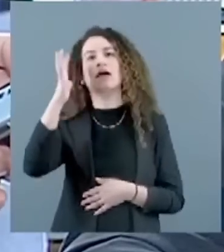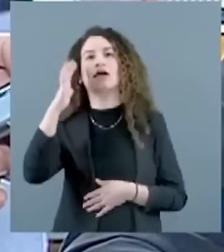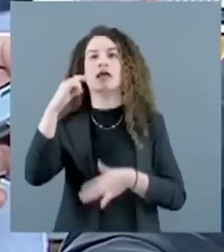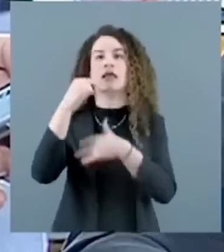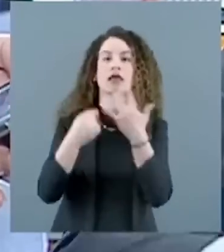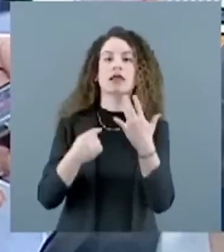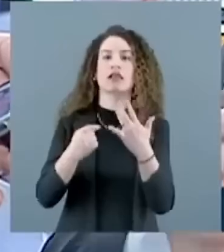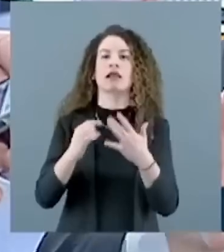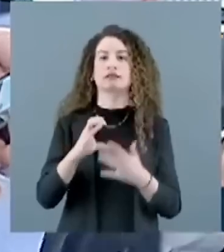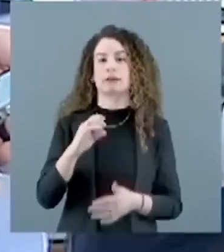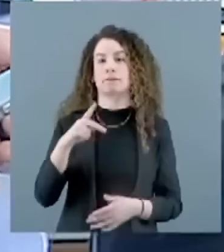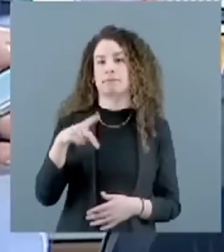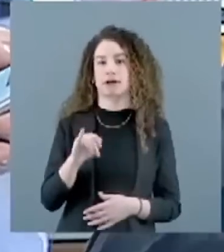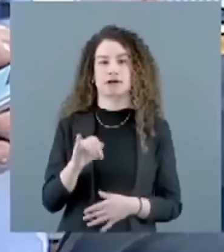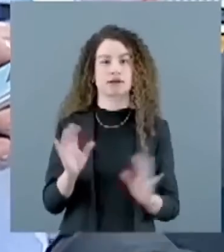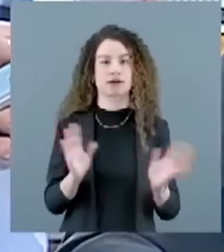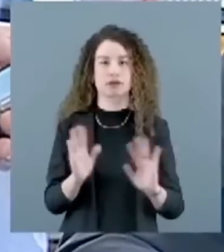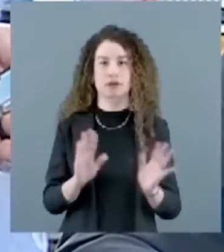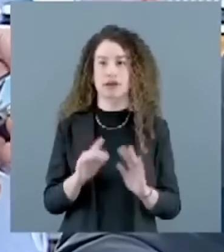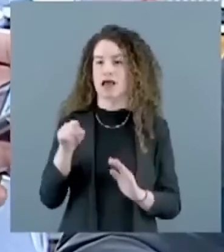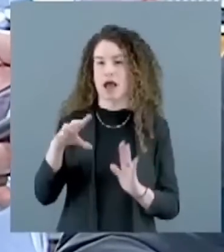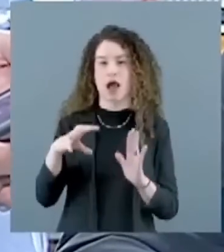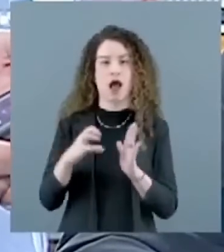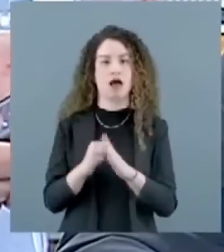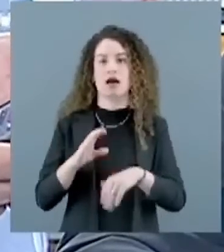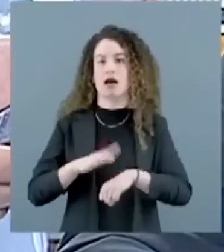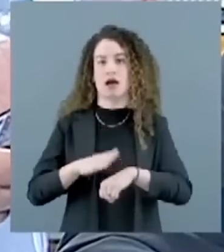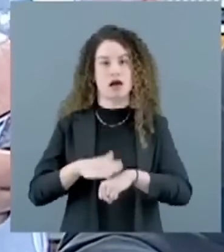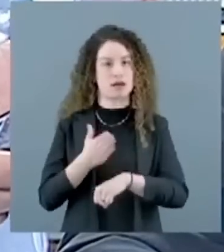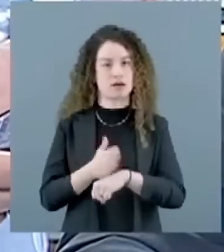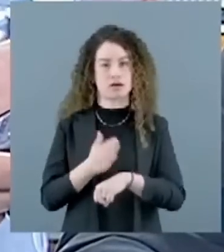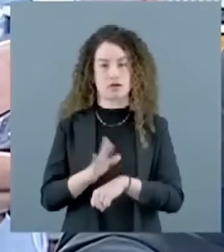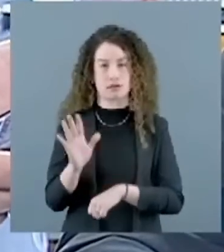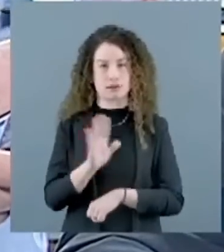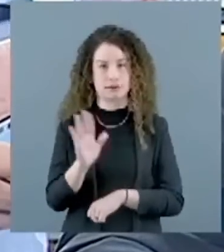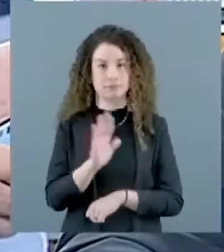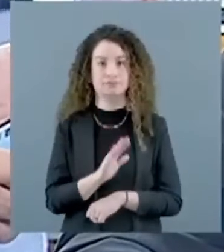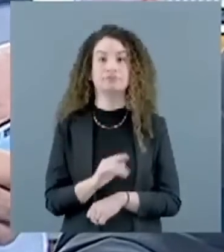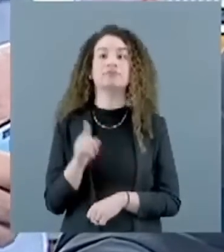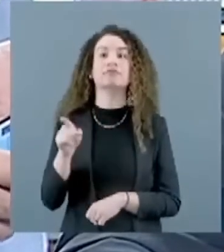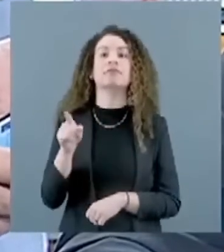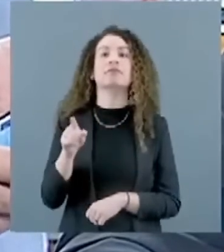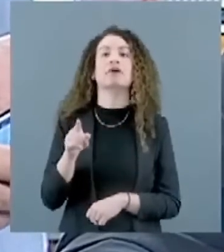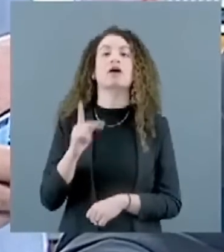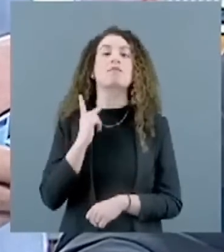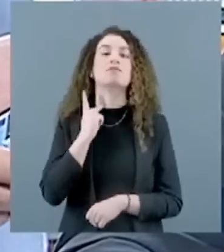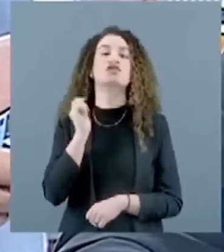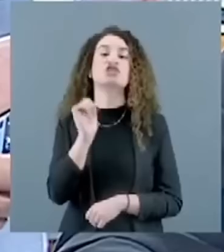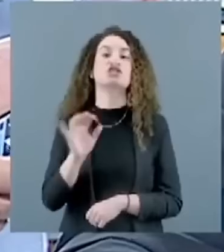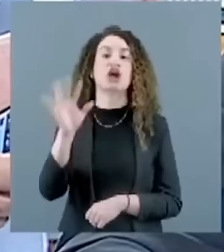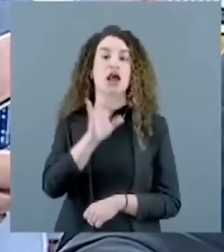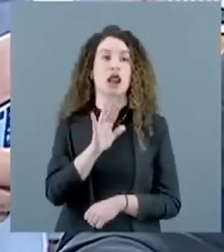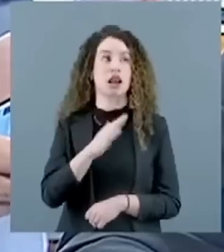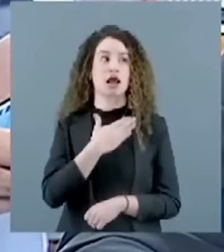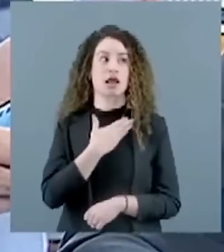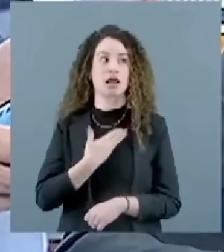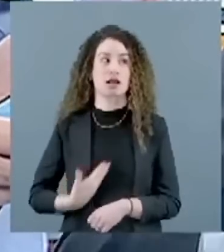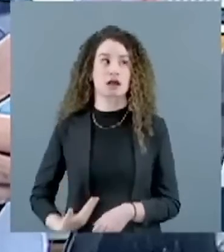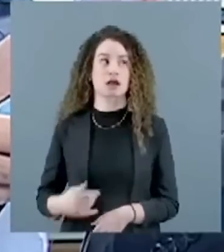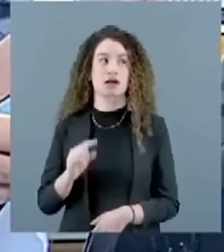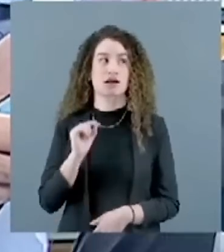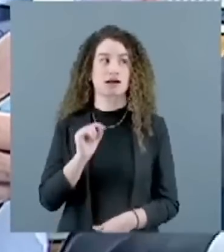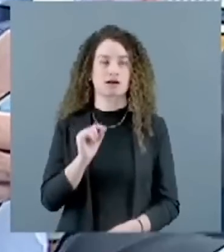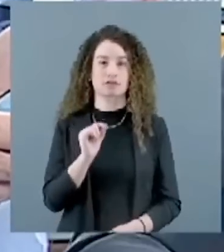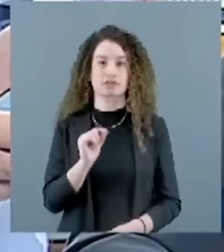direito processual não se aplicam a tais procedimentos. Segundo manifestação do Procurador-Geral da República acerca do tema, dado o